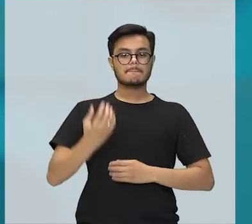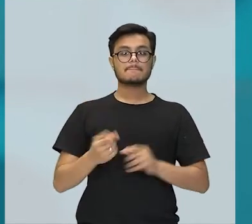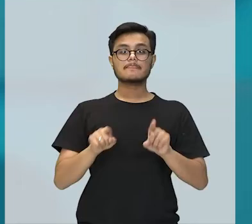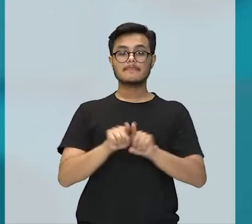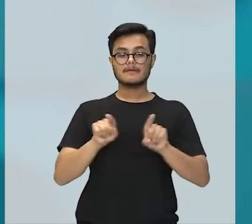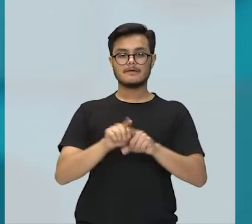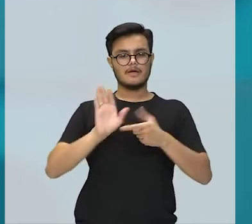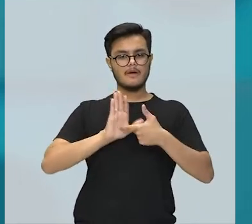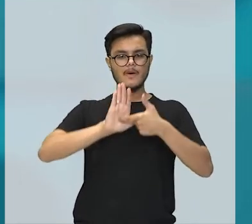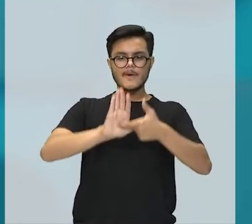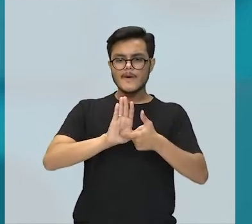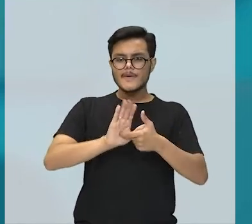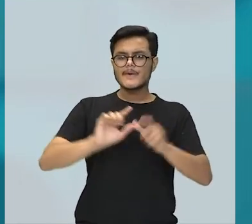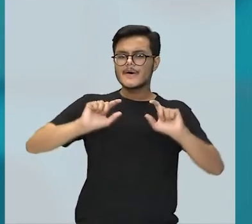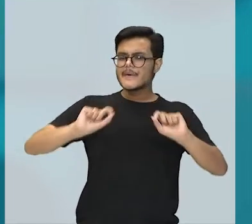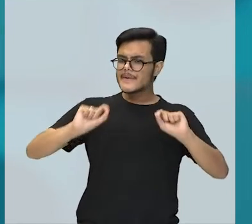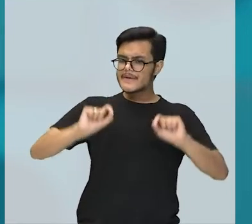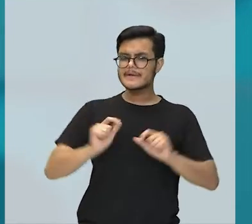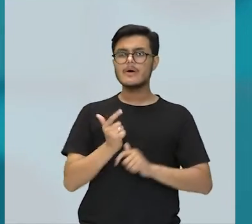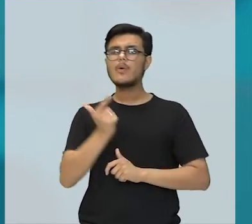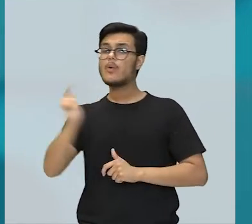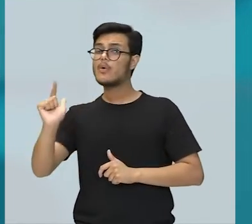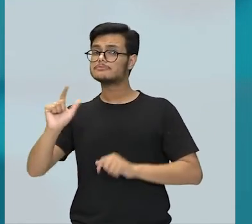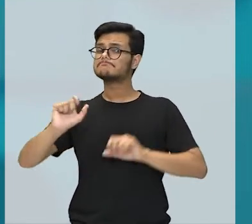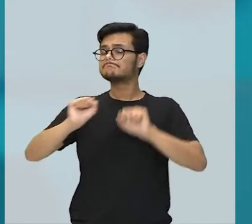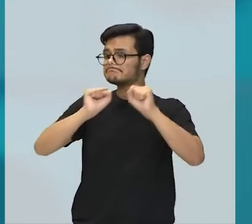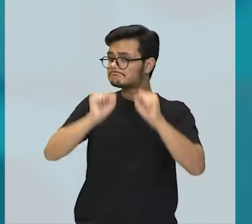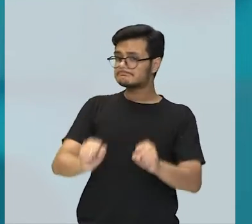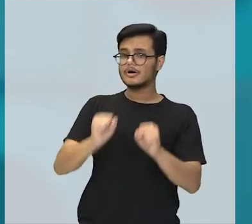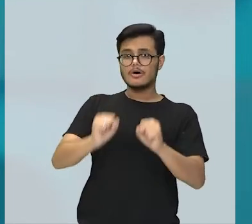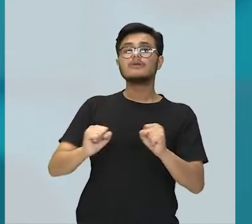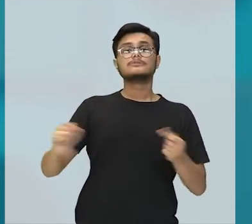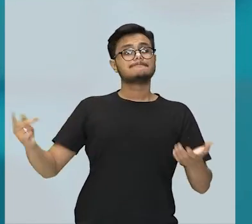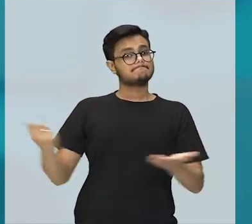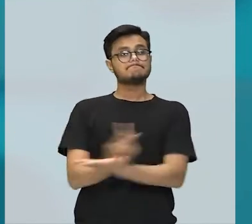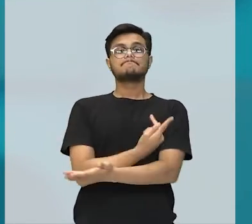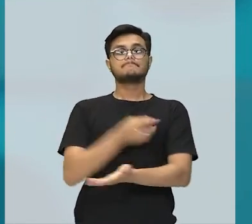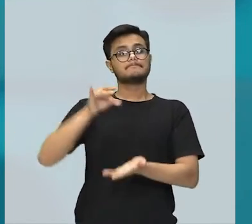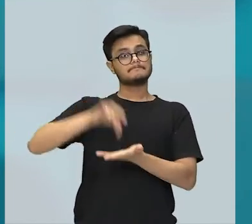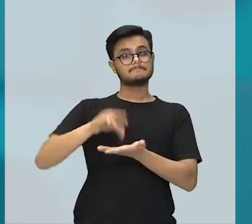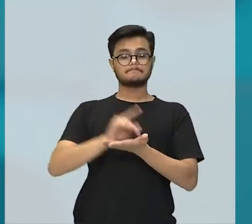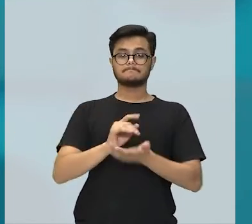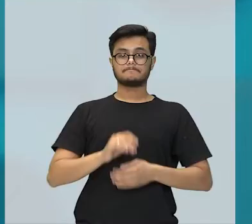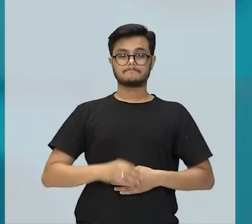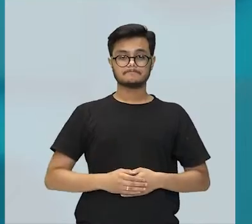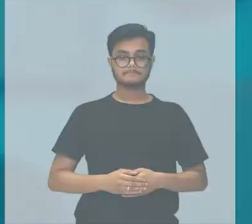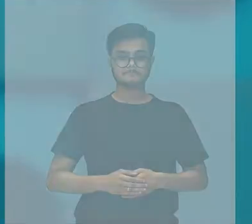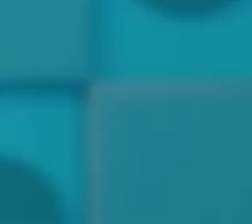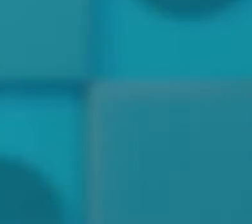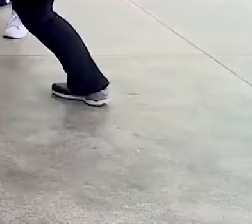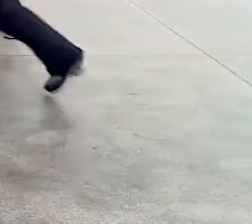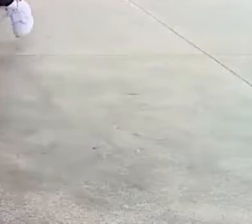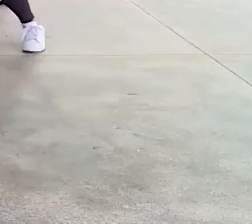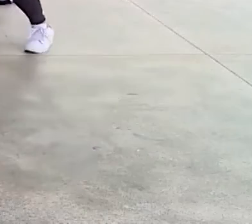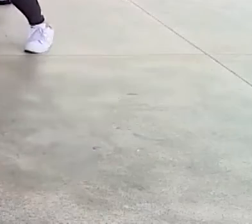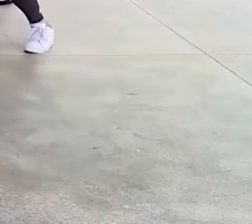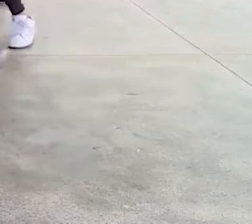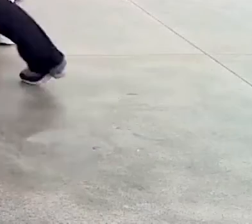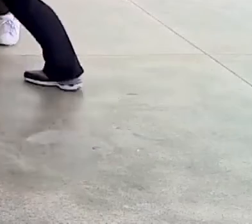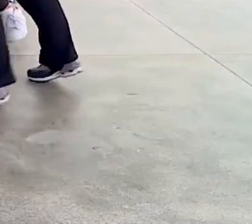quero trazer uma outra situação que também pode ocorrer com qualquer um de nós. Observem aí.